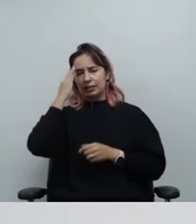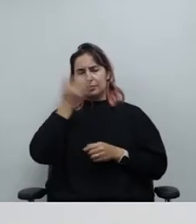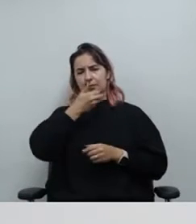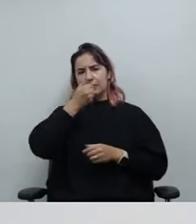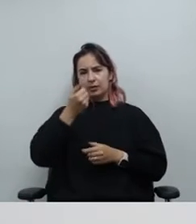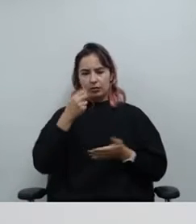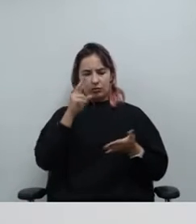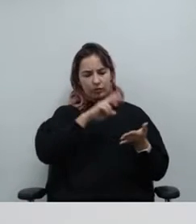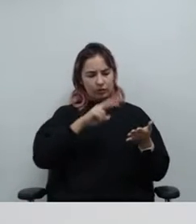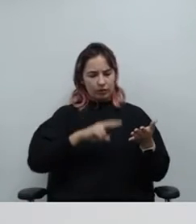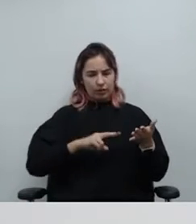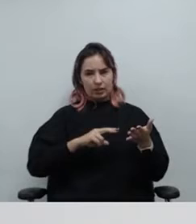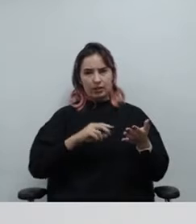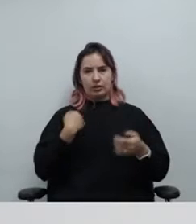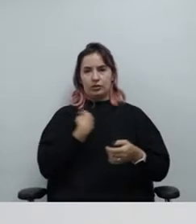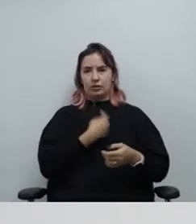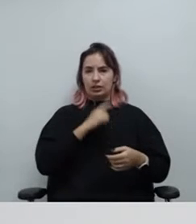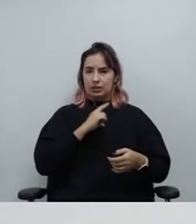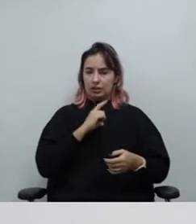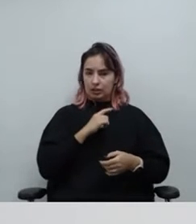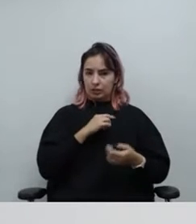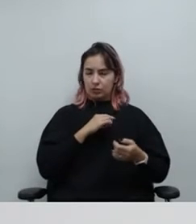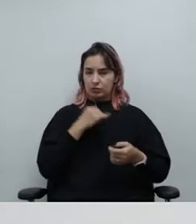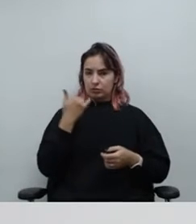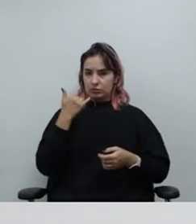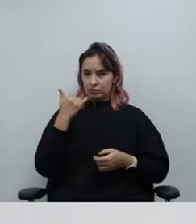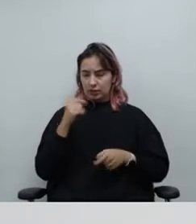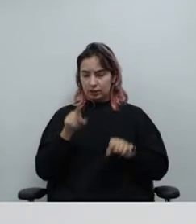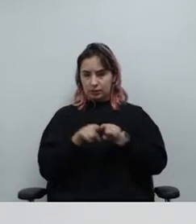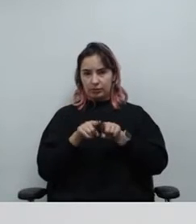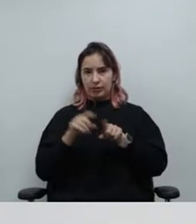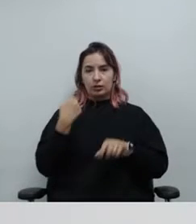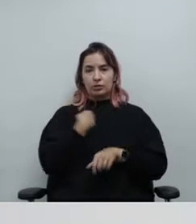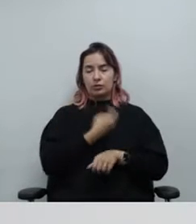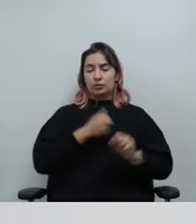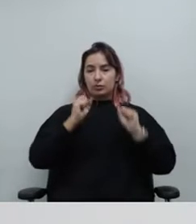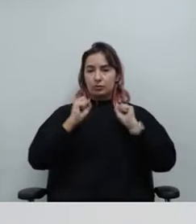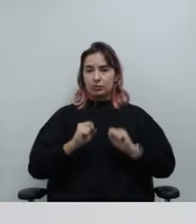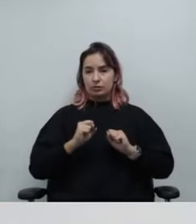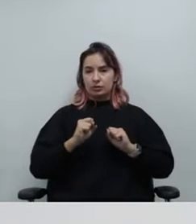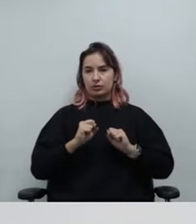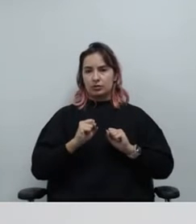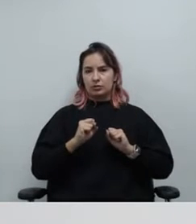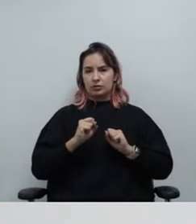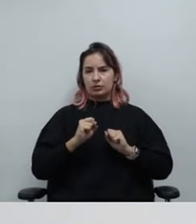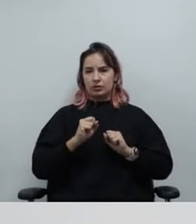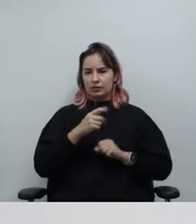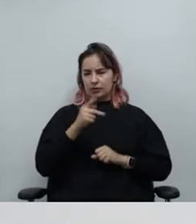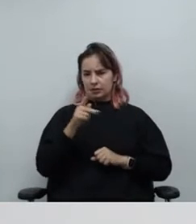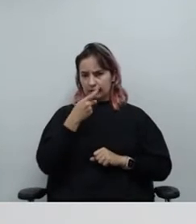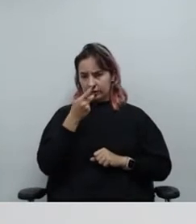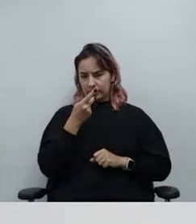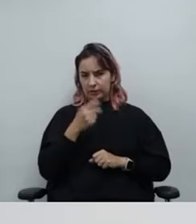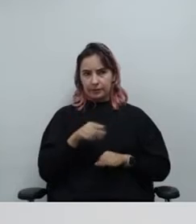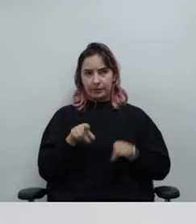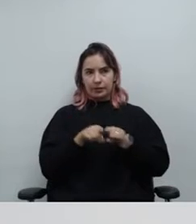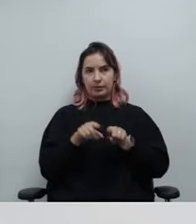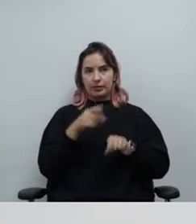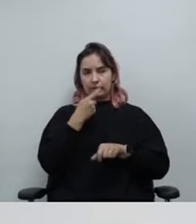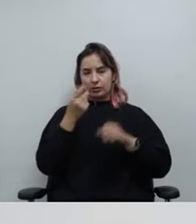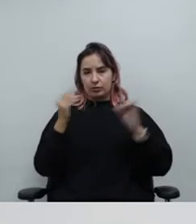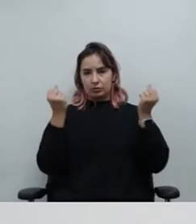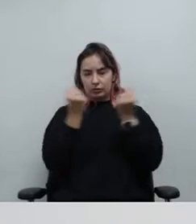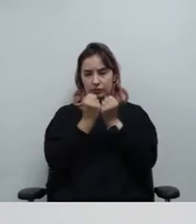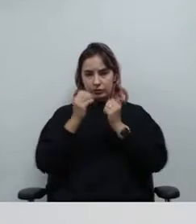o caso. A gente tem o seu telefone para contato também, para que possamos, a partir da sua oitiva, vi que o senhor já mencionou também a ouvidoria, né, a